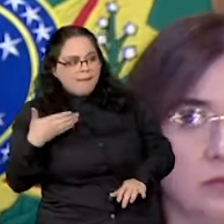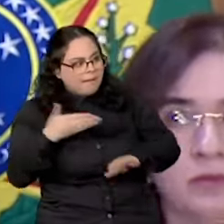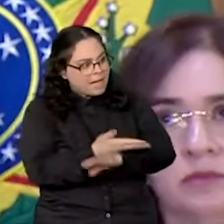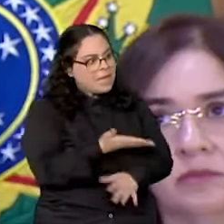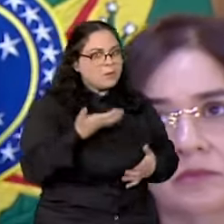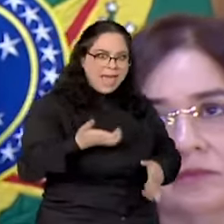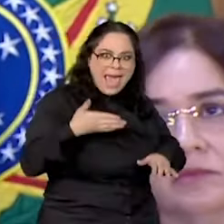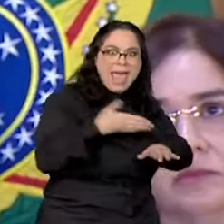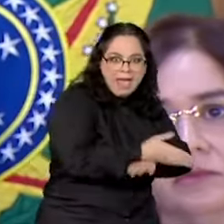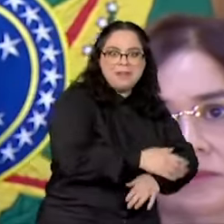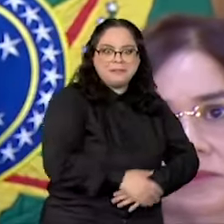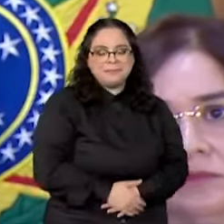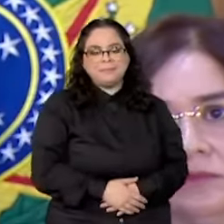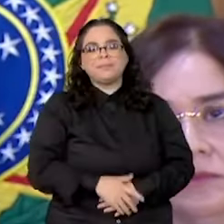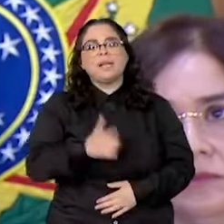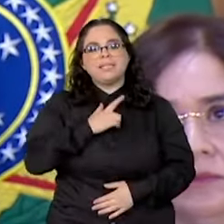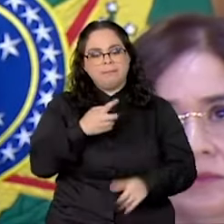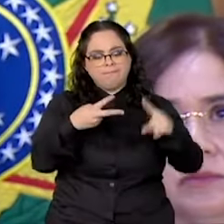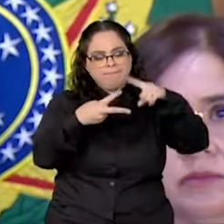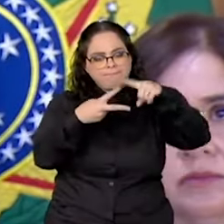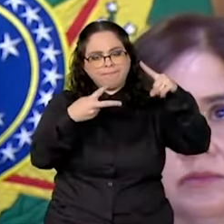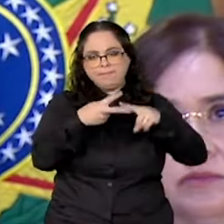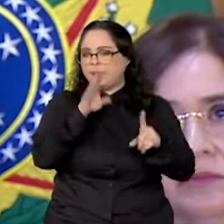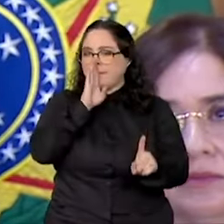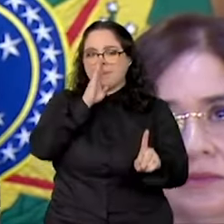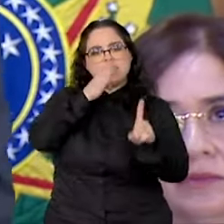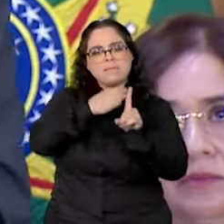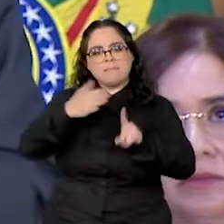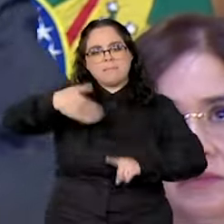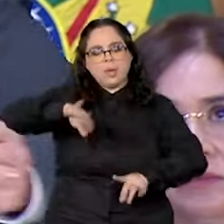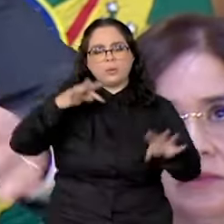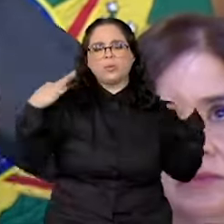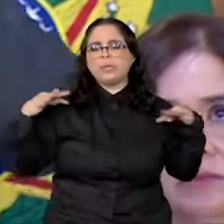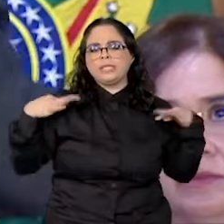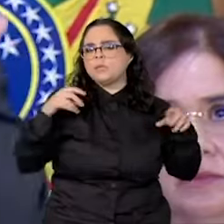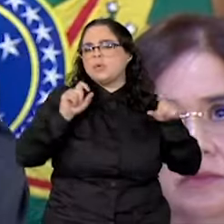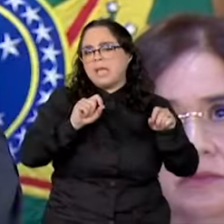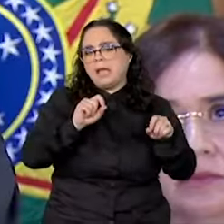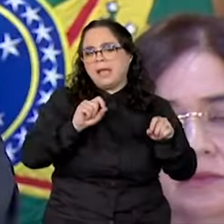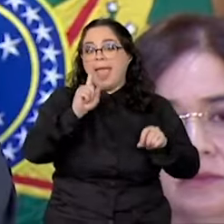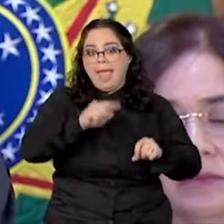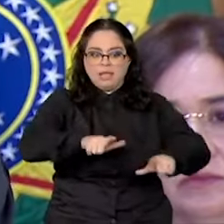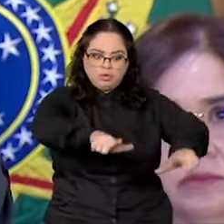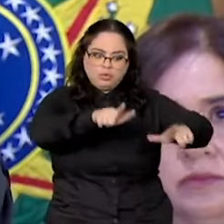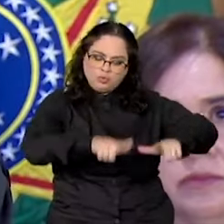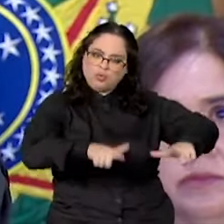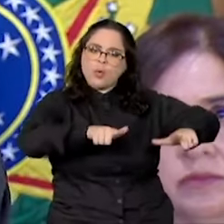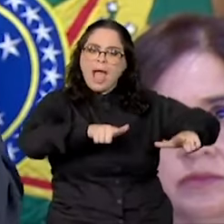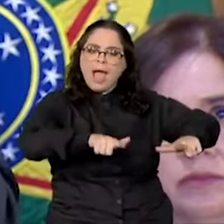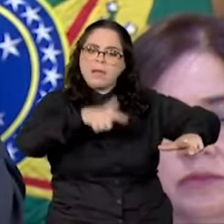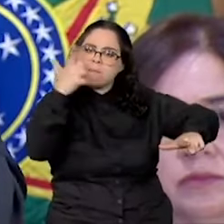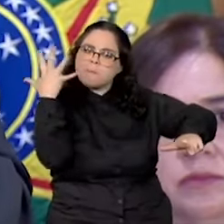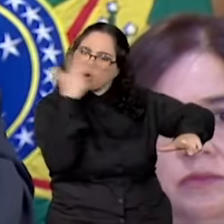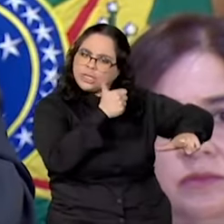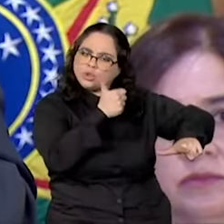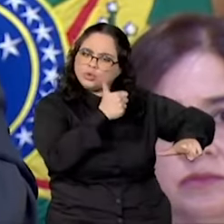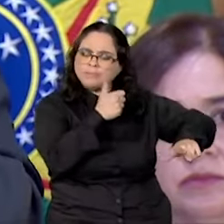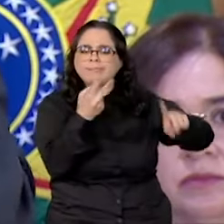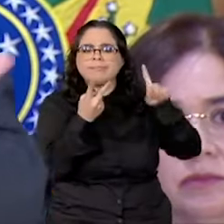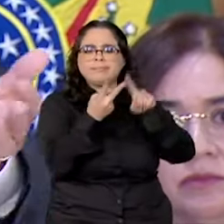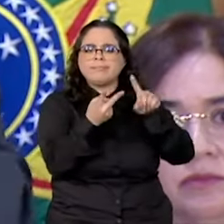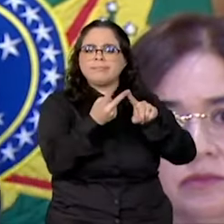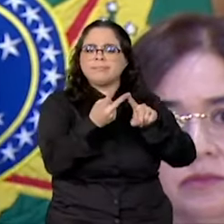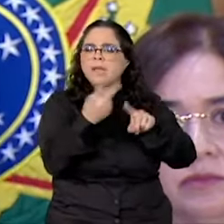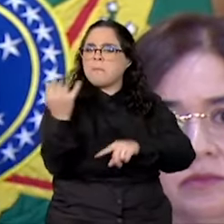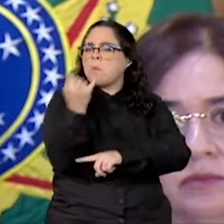Tem dois componentes para a gente fazer turismo. Um é ter lugares muito bonitos, mas o outro mais importante